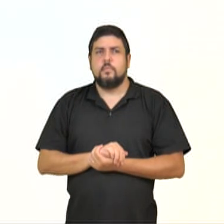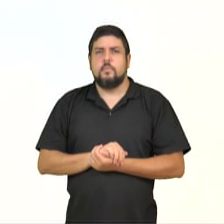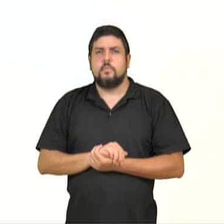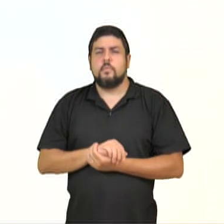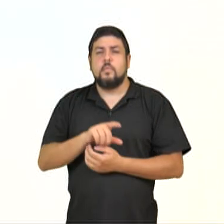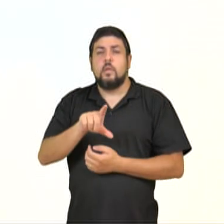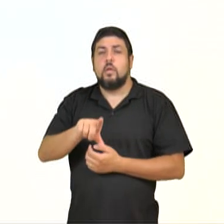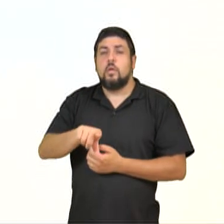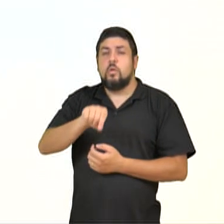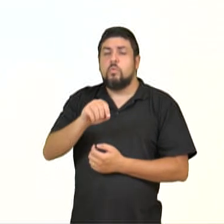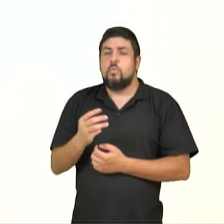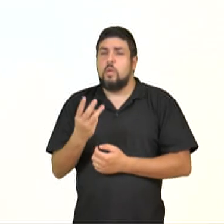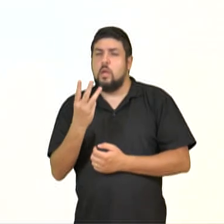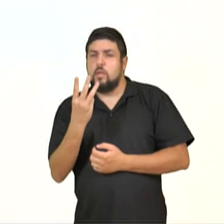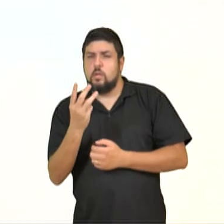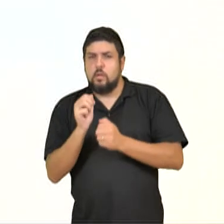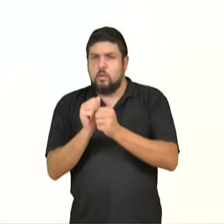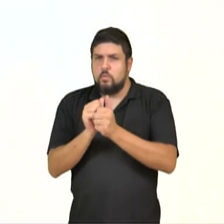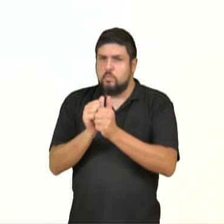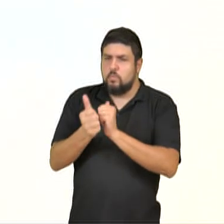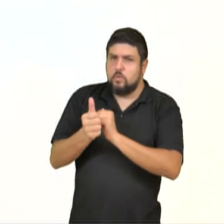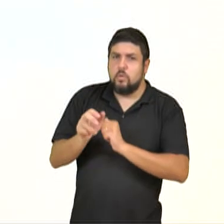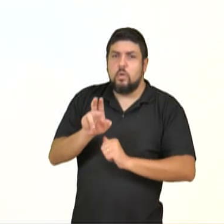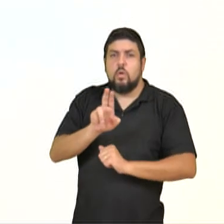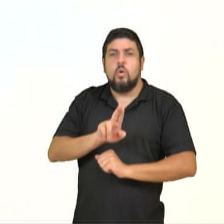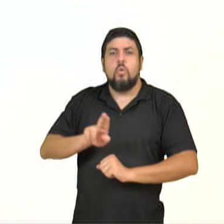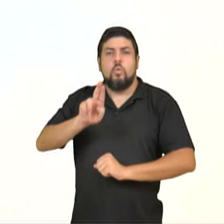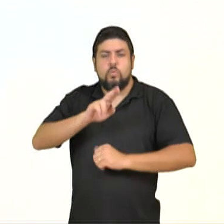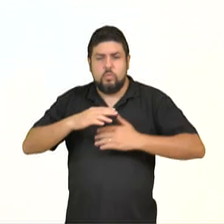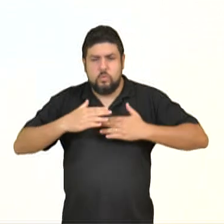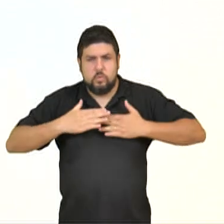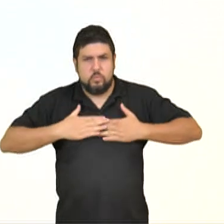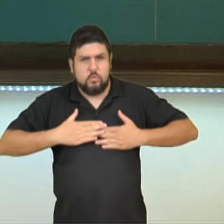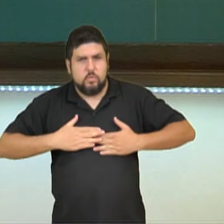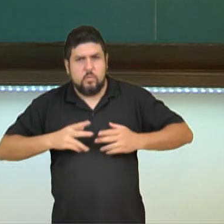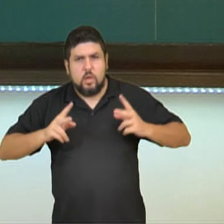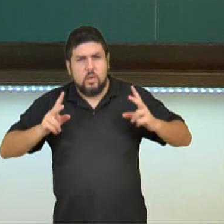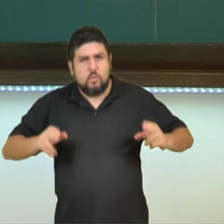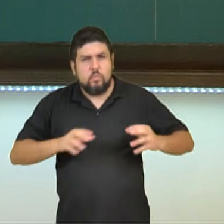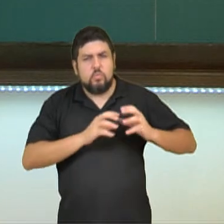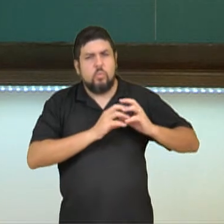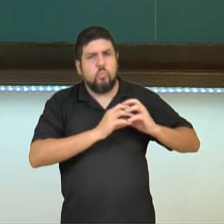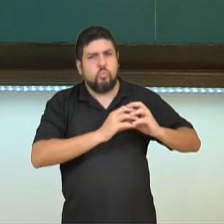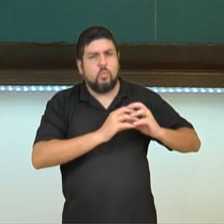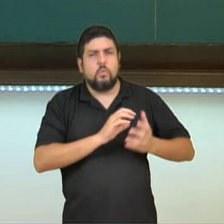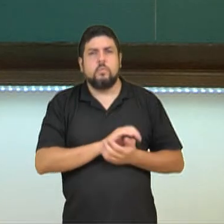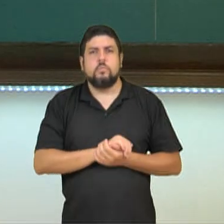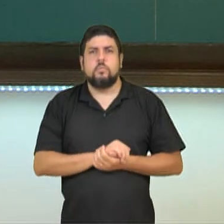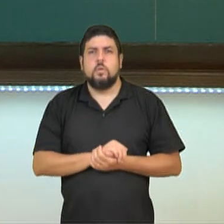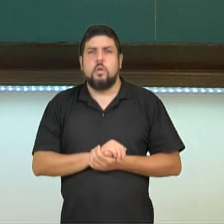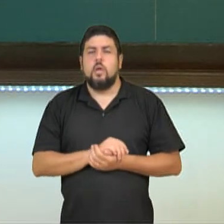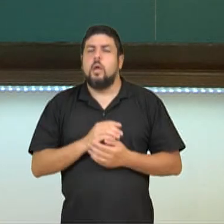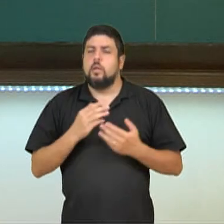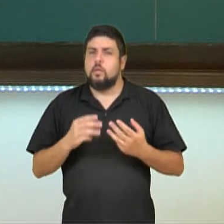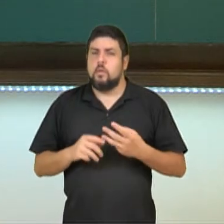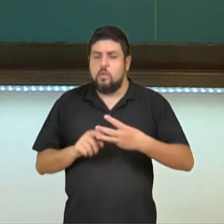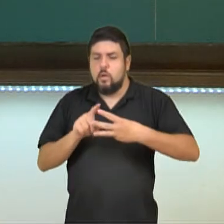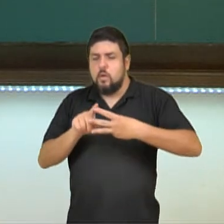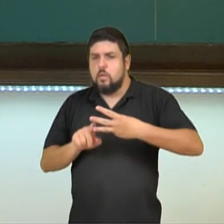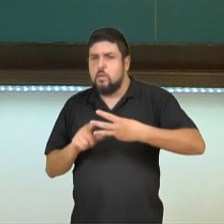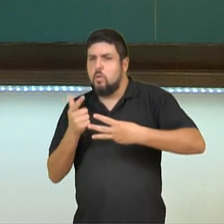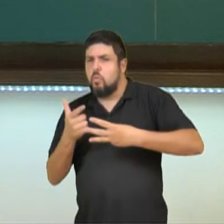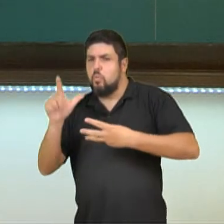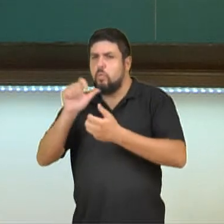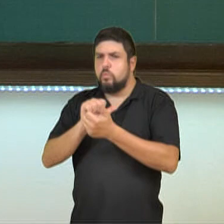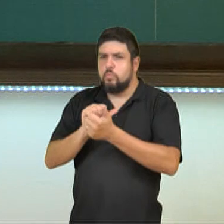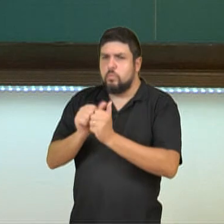3 esportes que utilizem algumas das capacidades físicas utilizadas no softball. Então, você vai escolher 3 esportes que utilizem